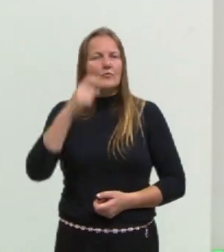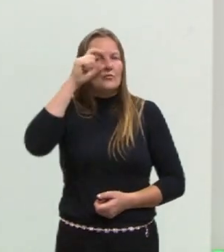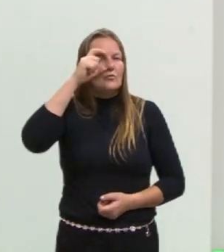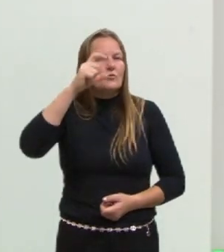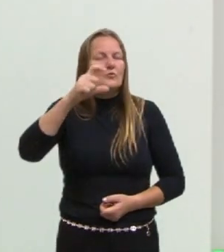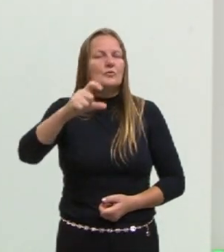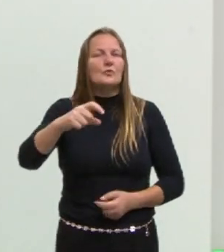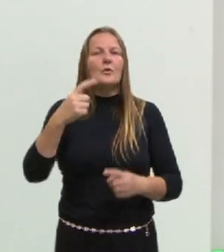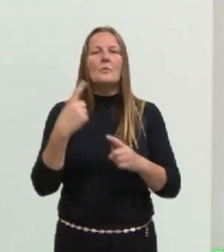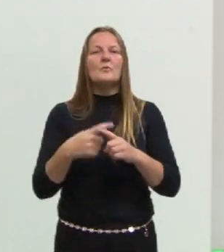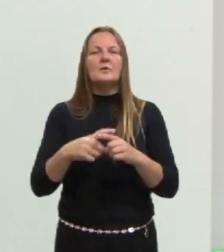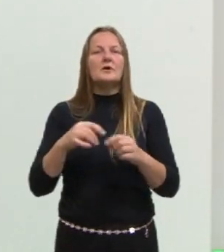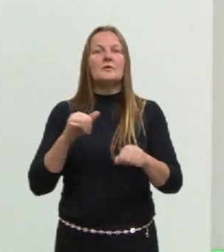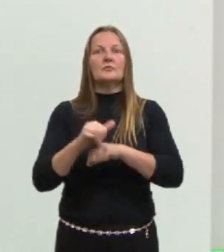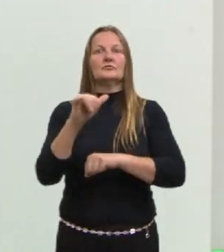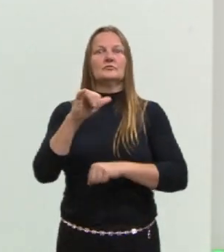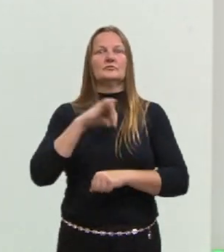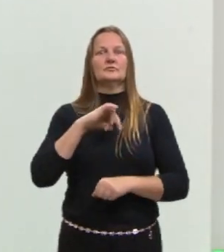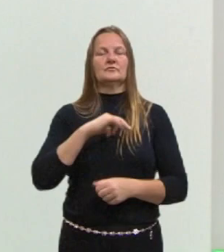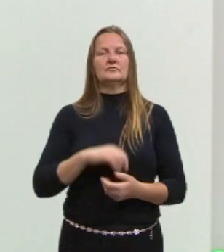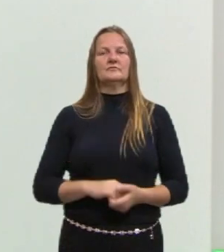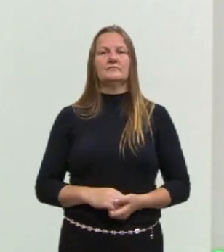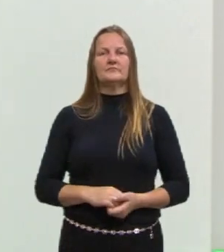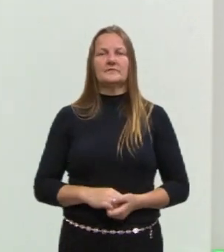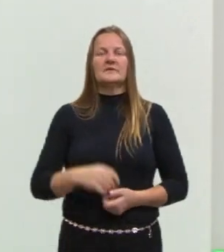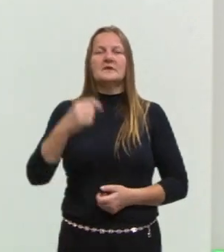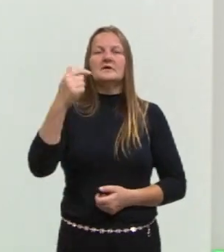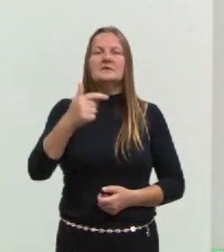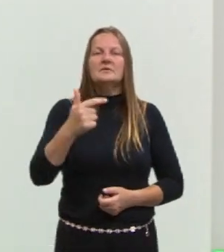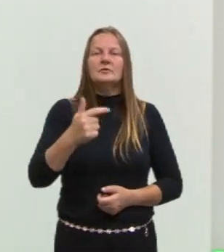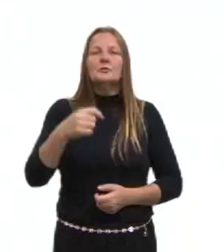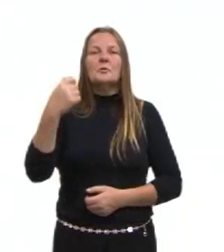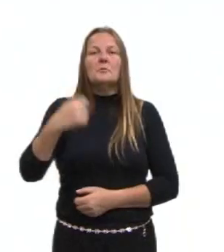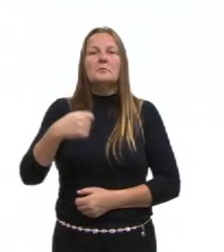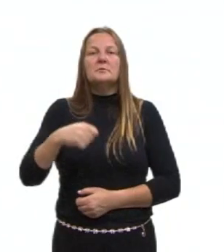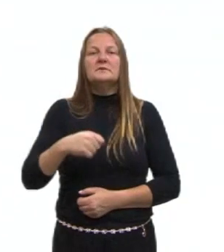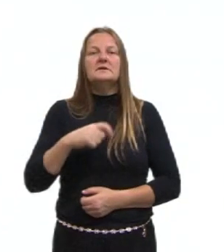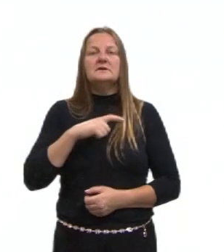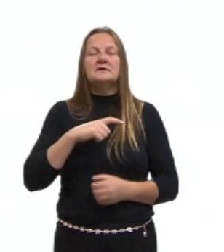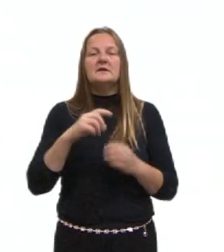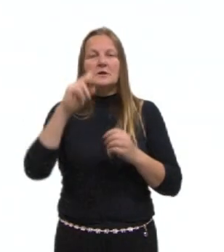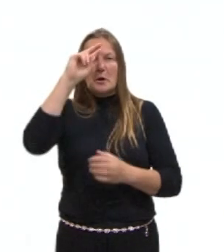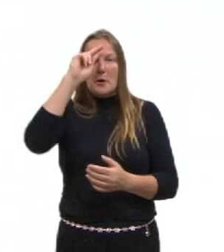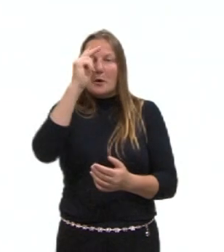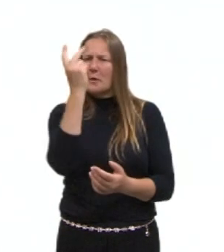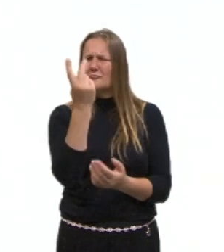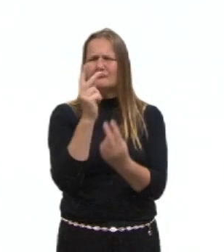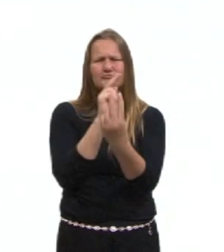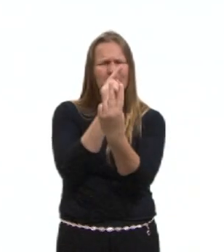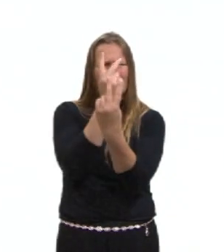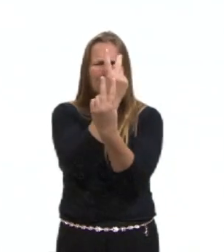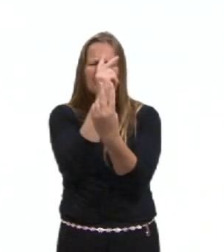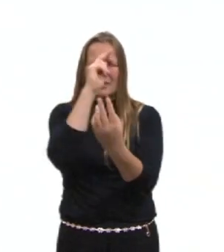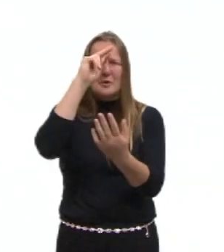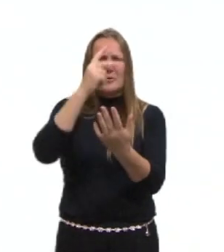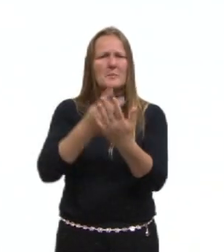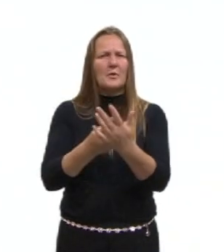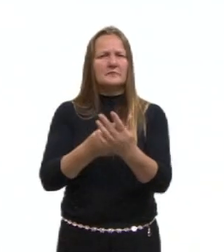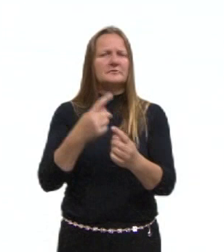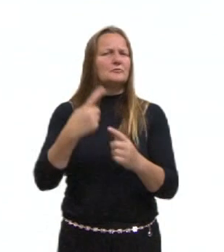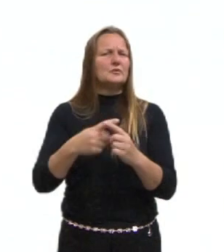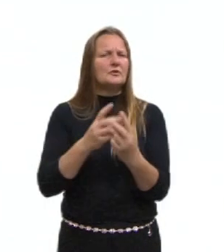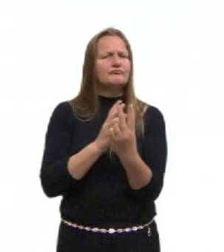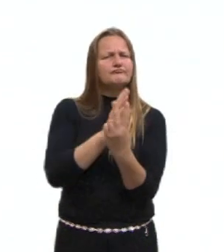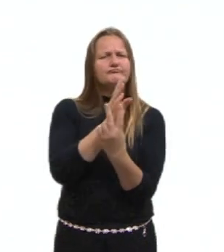Assim, por que está ocorrendo aquilo ali? Segundo, a gente precisa ter uma hipótese, né, do porquê está ocorrendo aquilo,